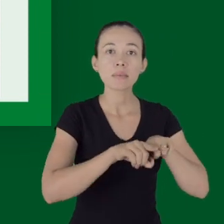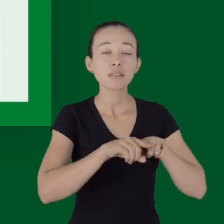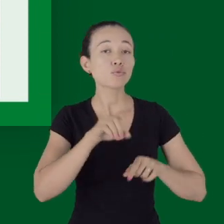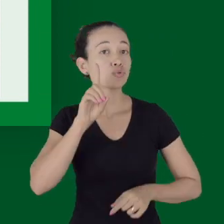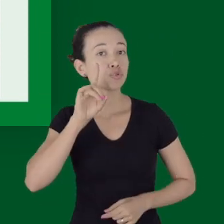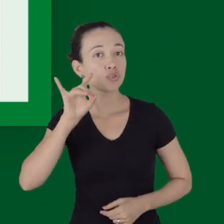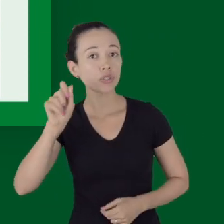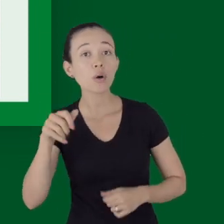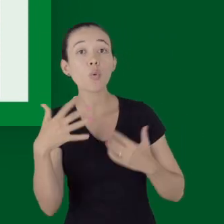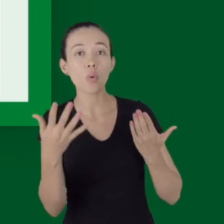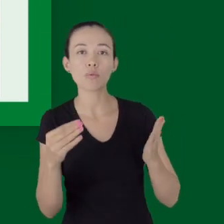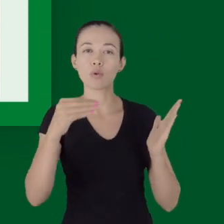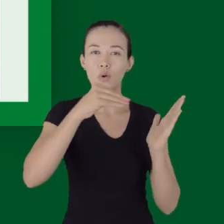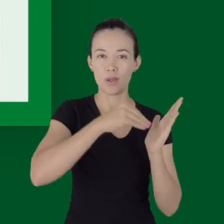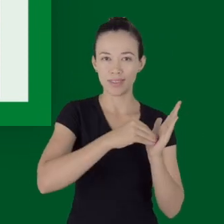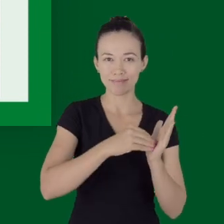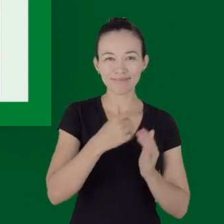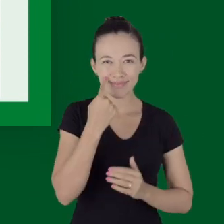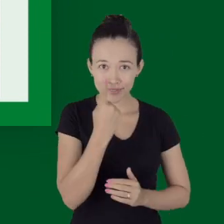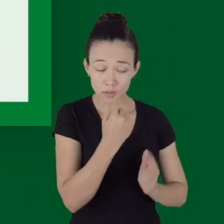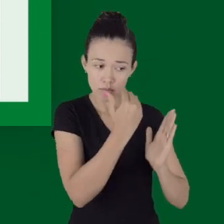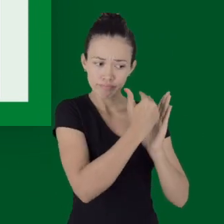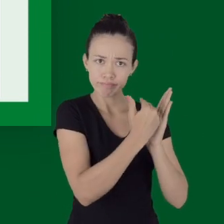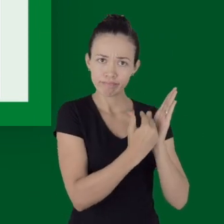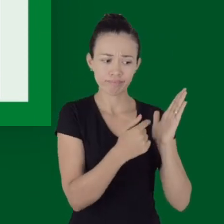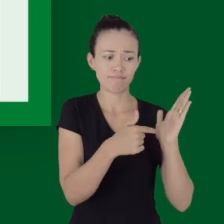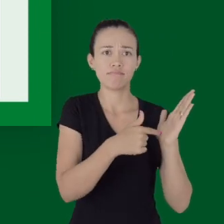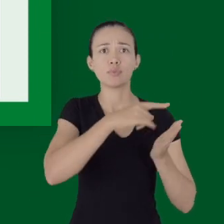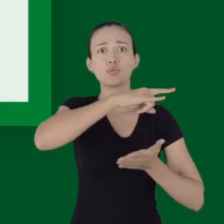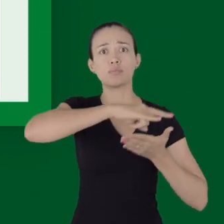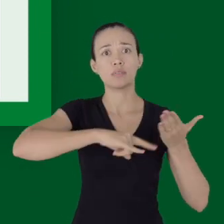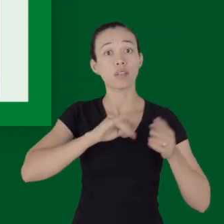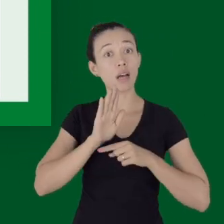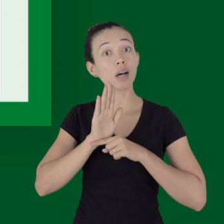que resguarda tanto o aluno quanto a escola.